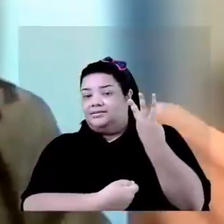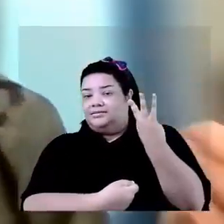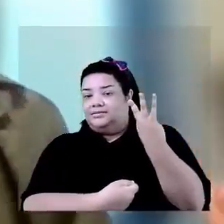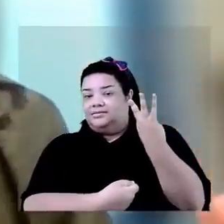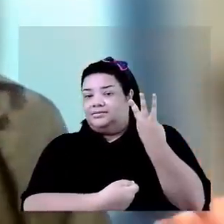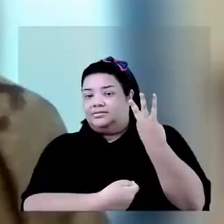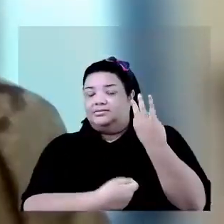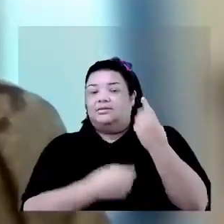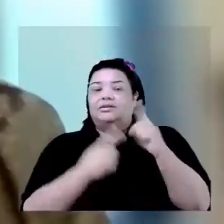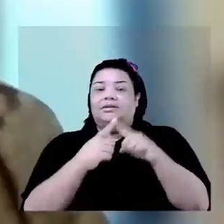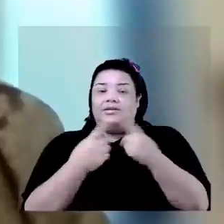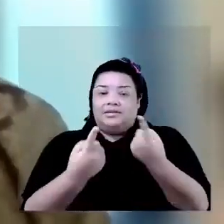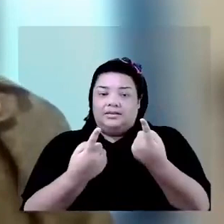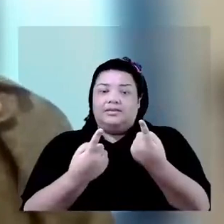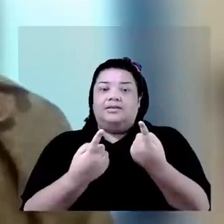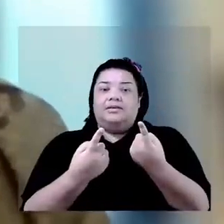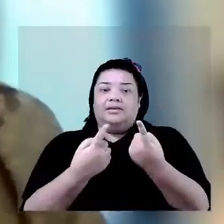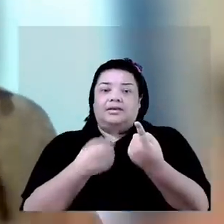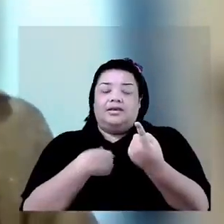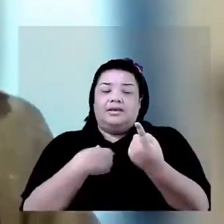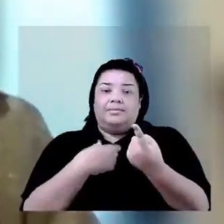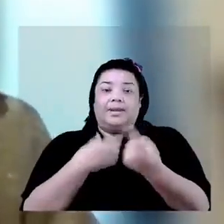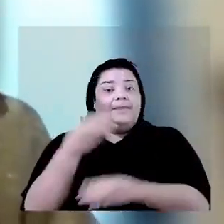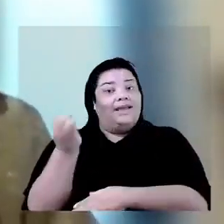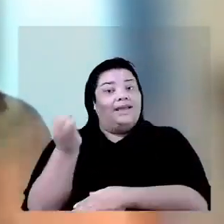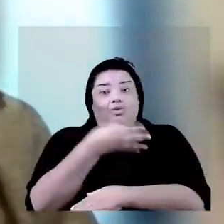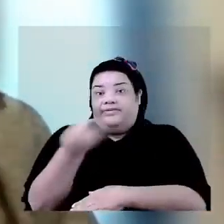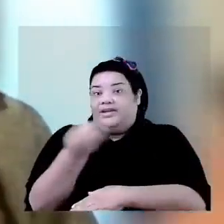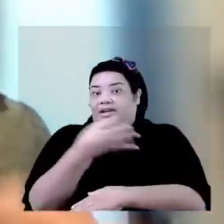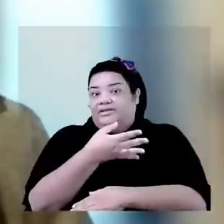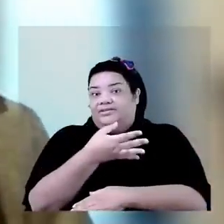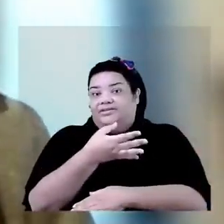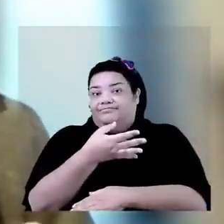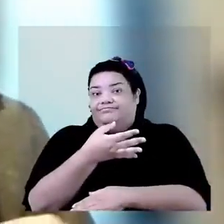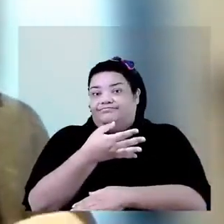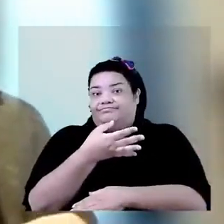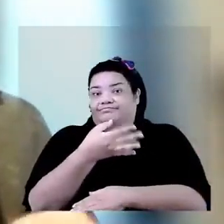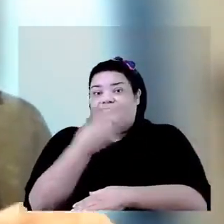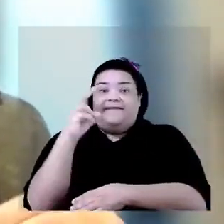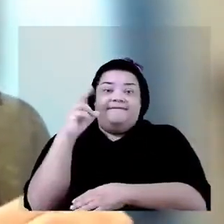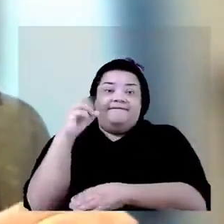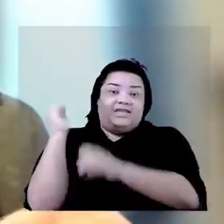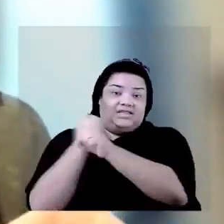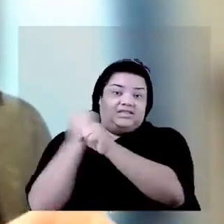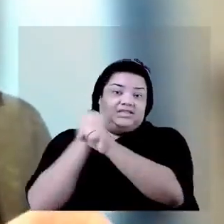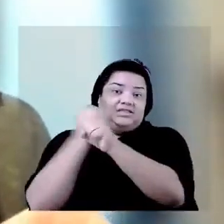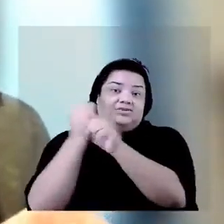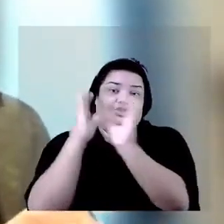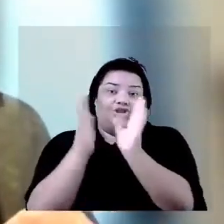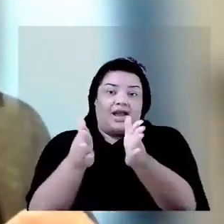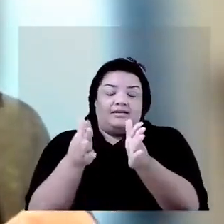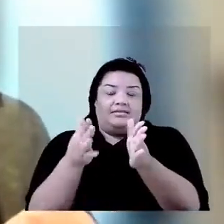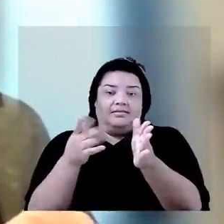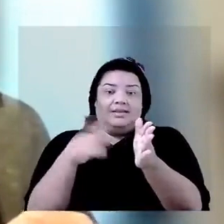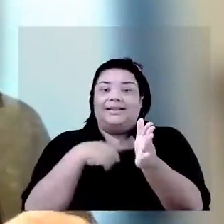E ainda assim, isso é meio que uma novidade. Faz 20 anos, né? Então,